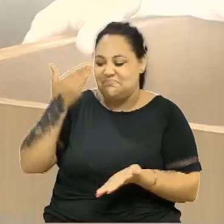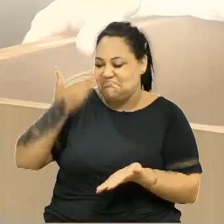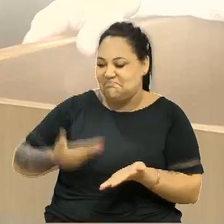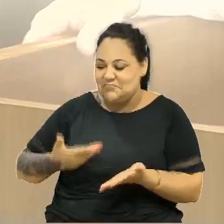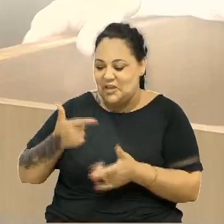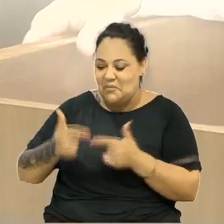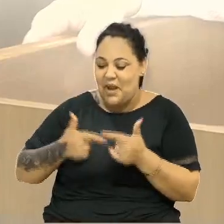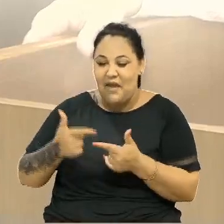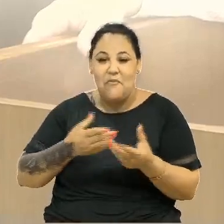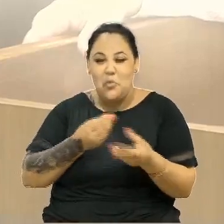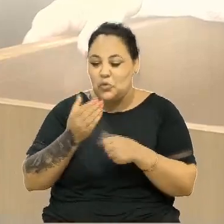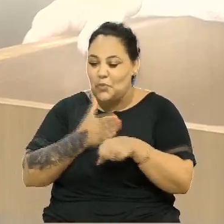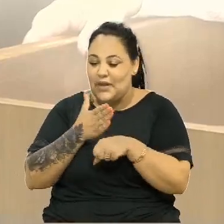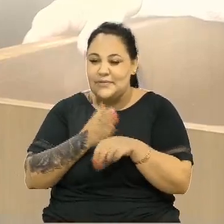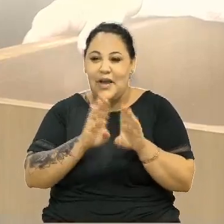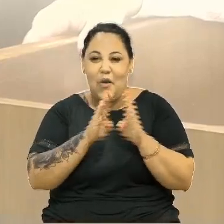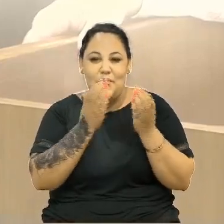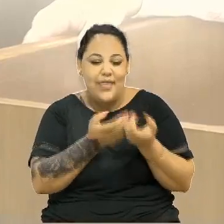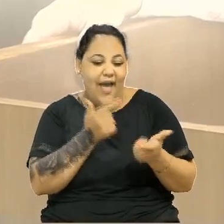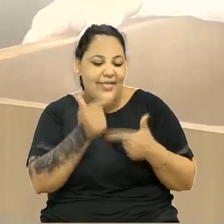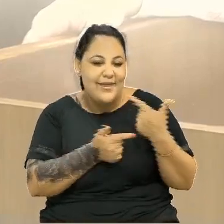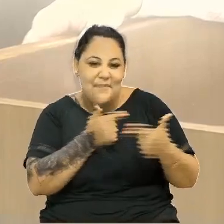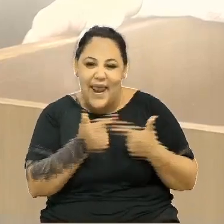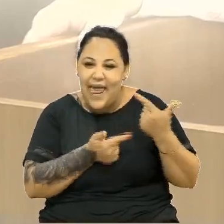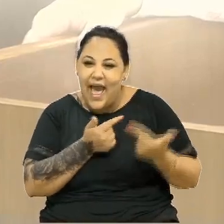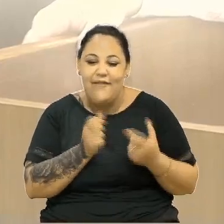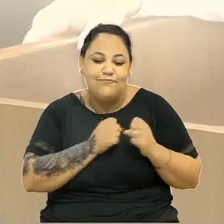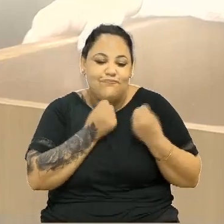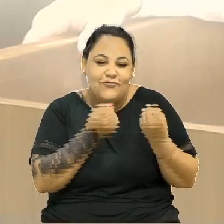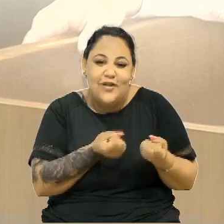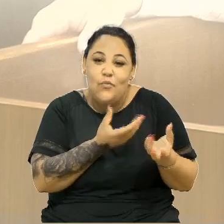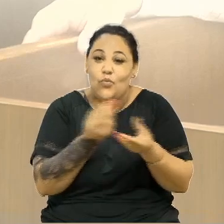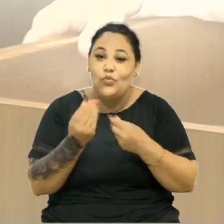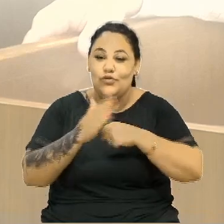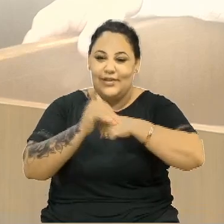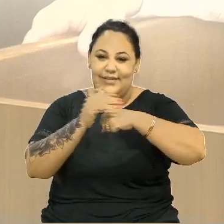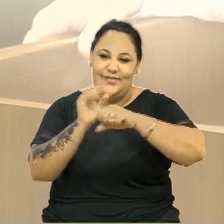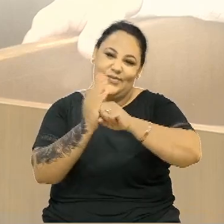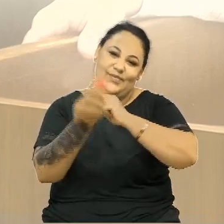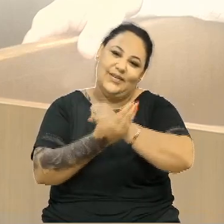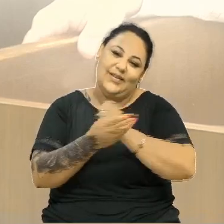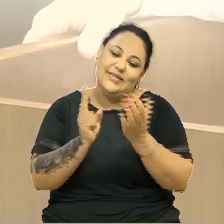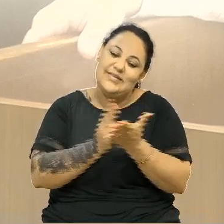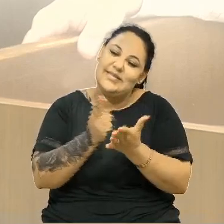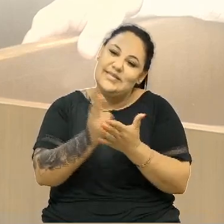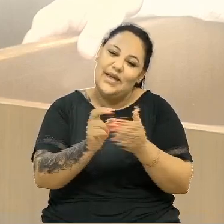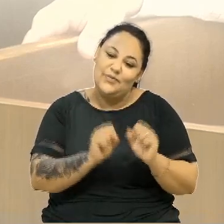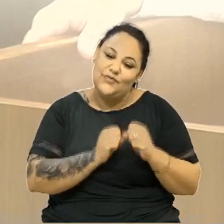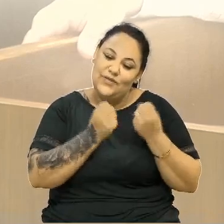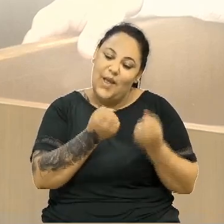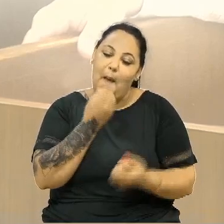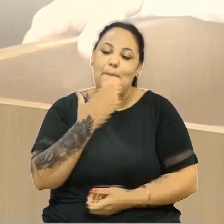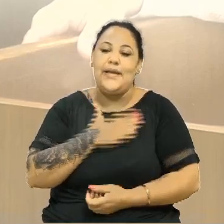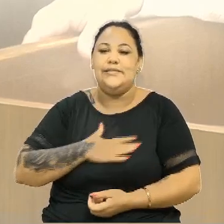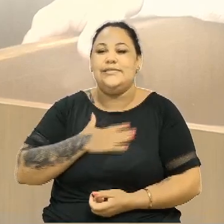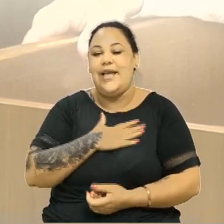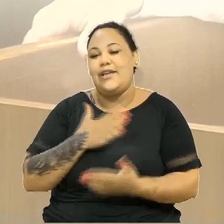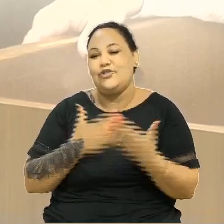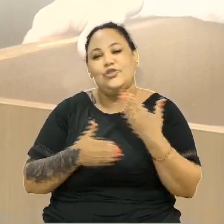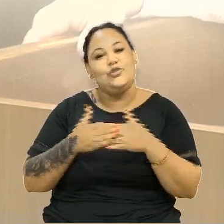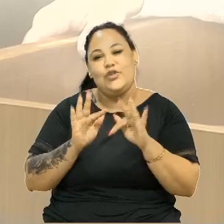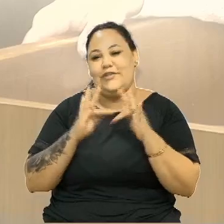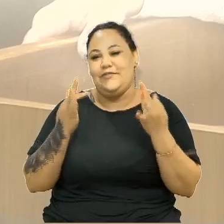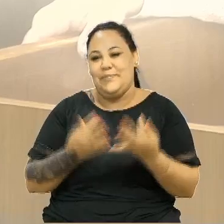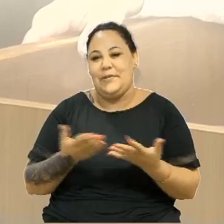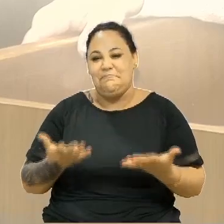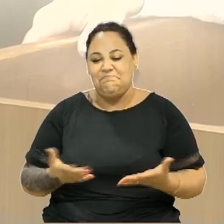na comunidade, trabalhador, muito querido no bairro e sempre dedicado ao bem-estar de toda a família.